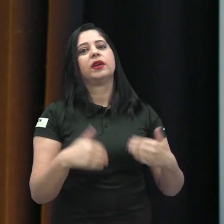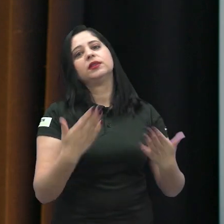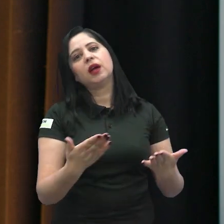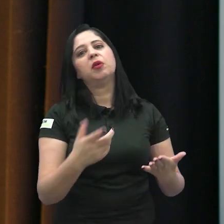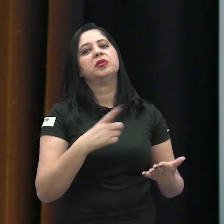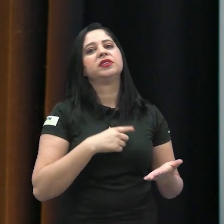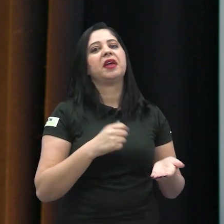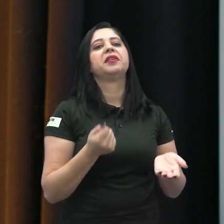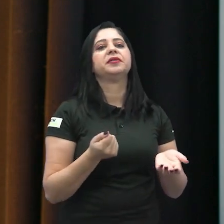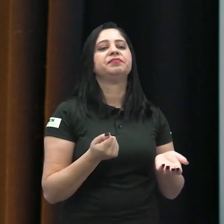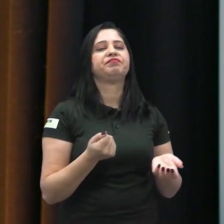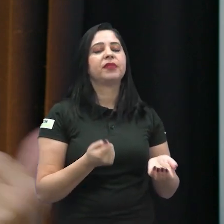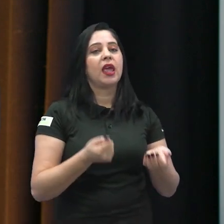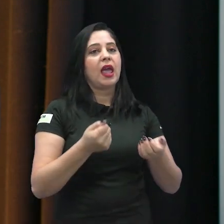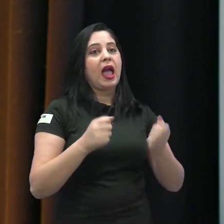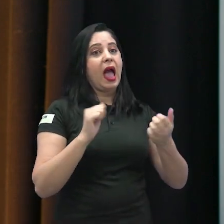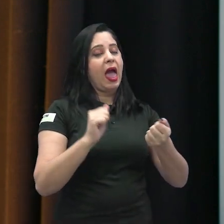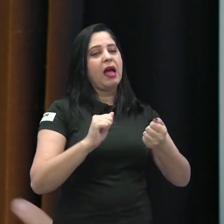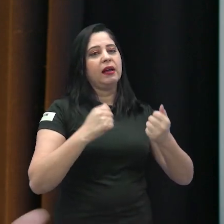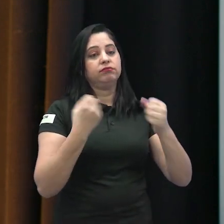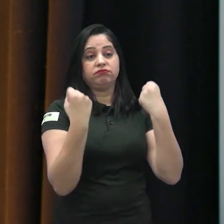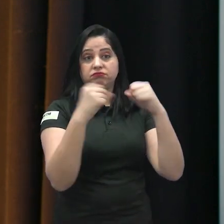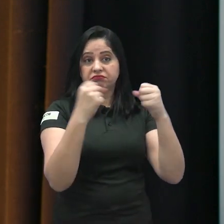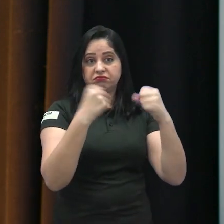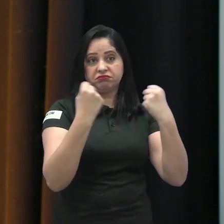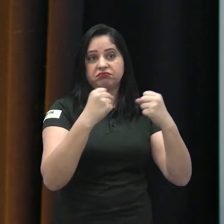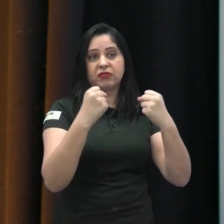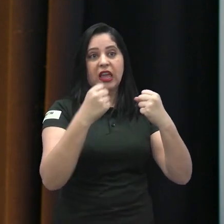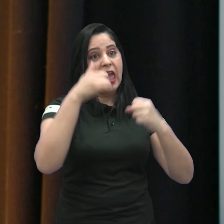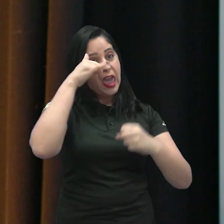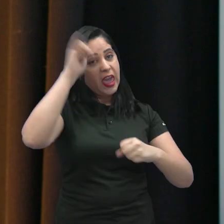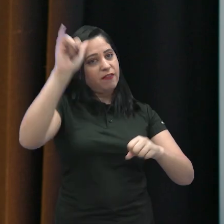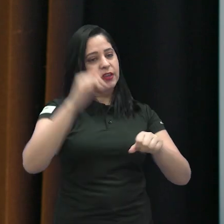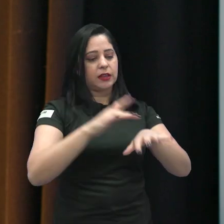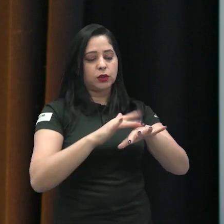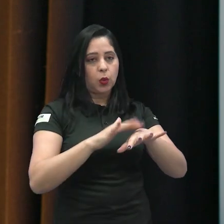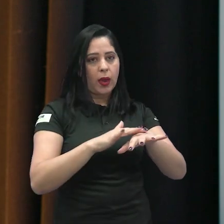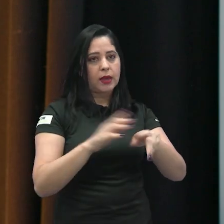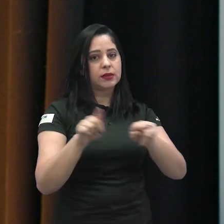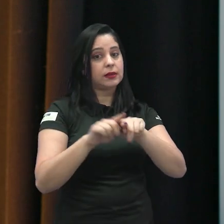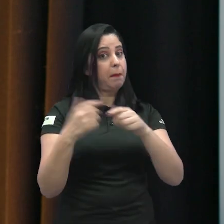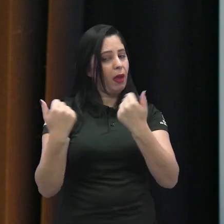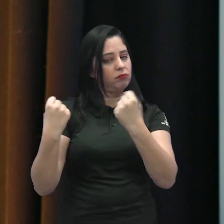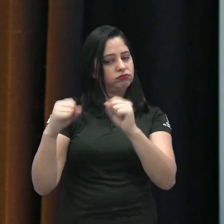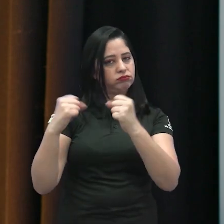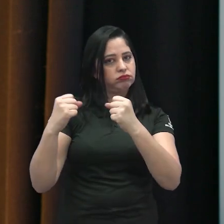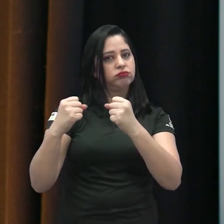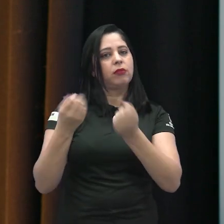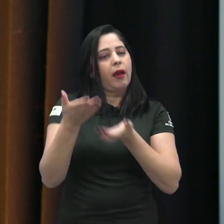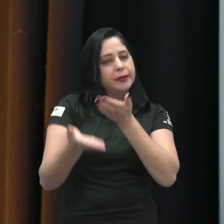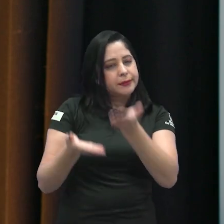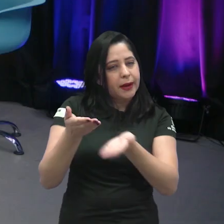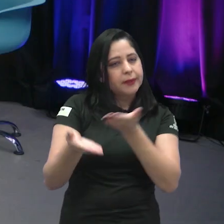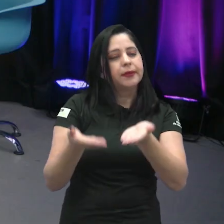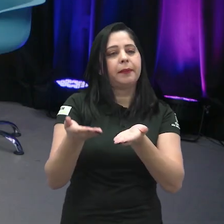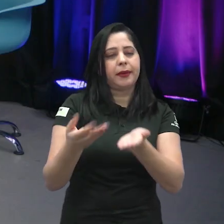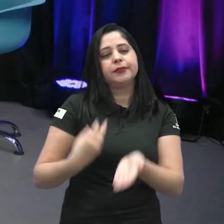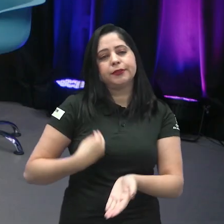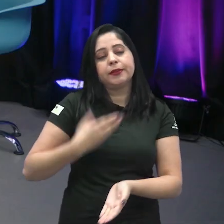pessoa. Então, nós temos atividade física na prevenção, no tratamento e, logicamente, na manutenção da qualidade de vida.